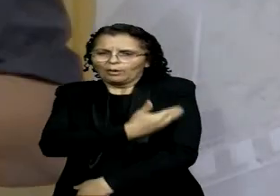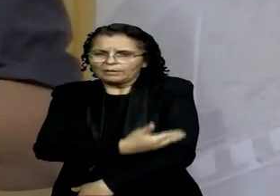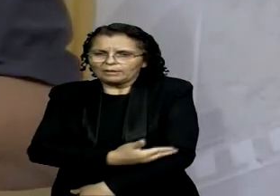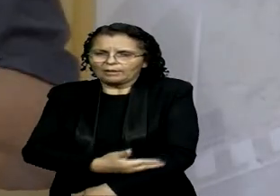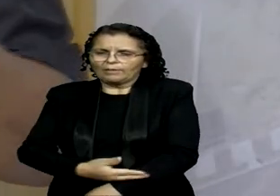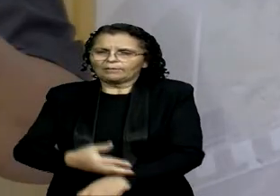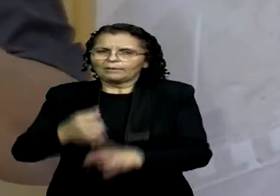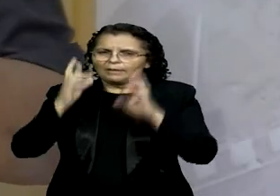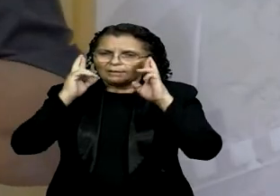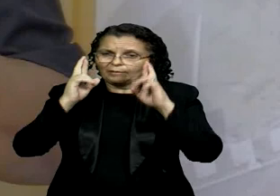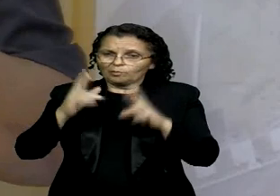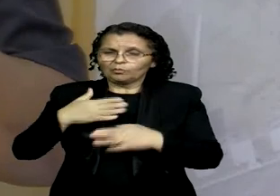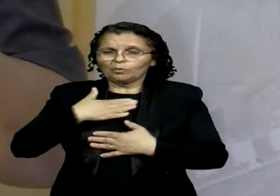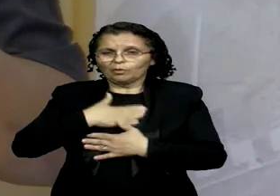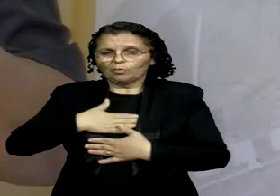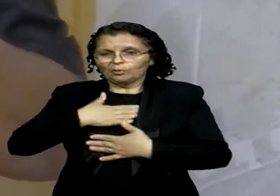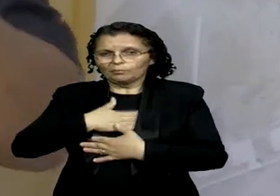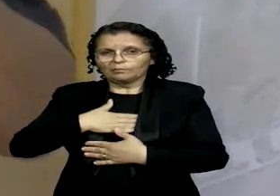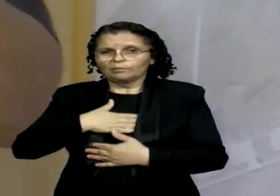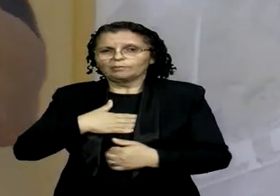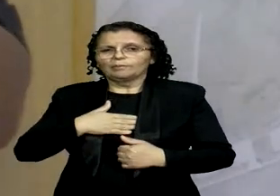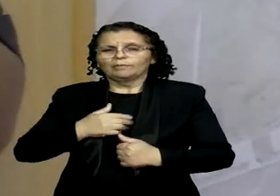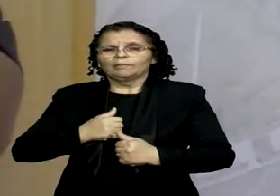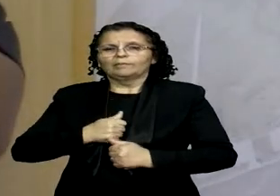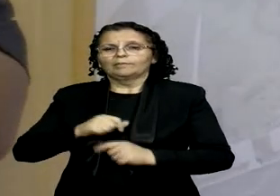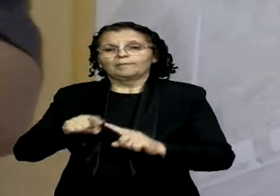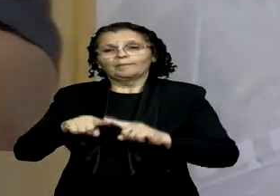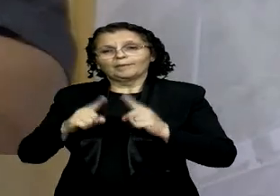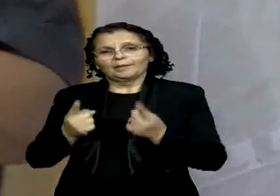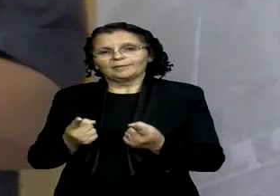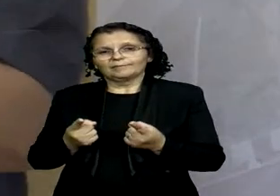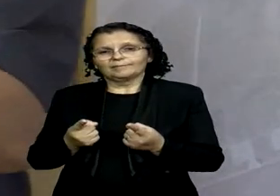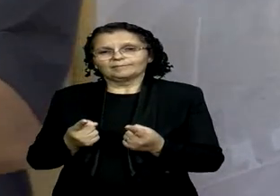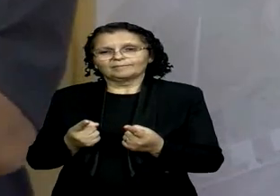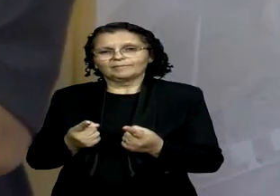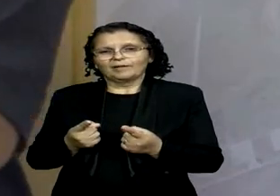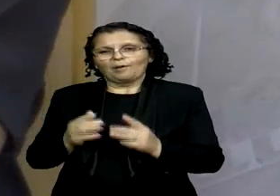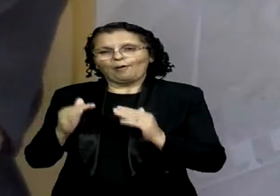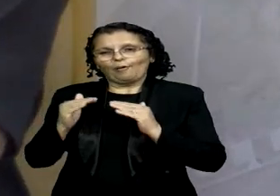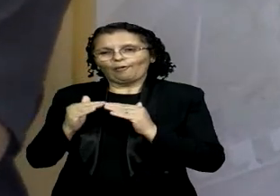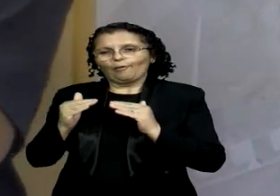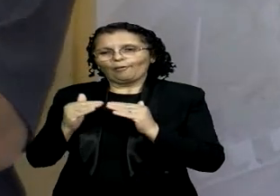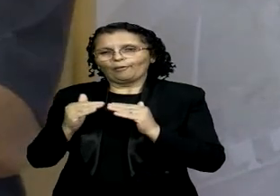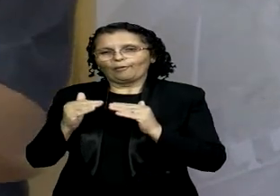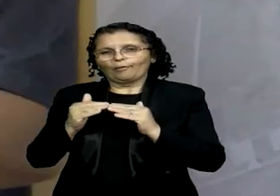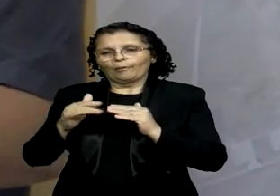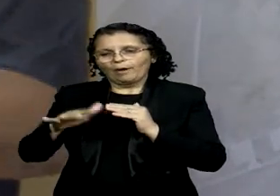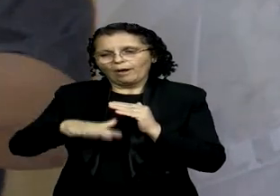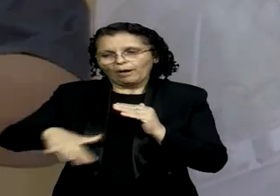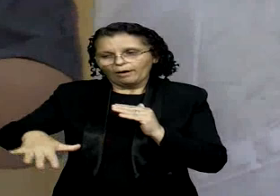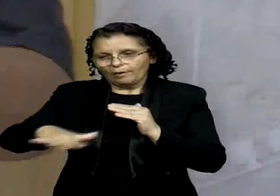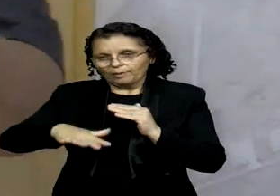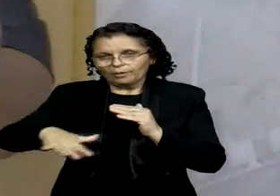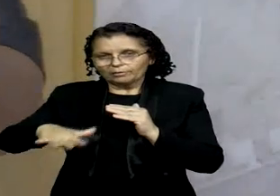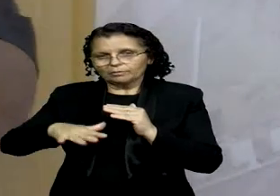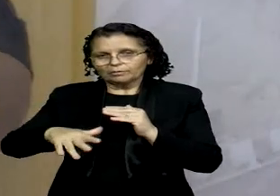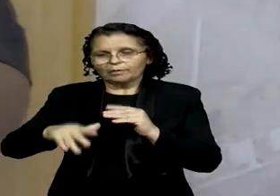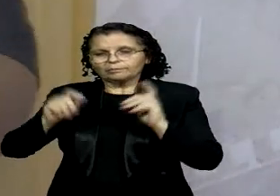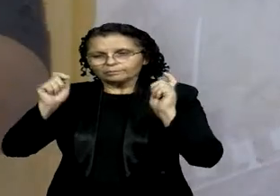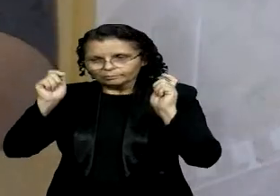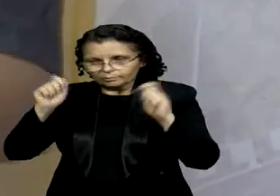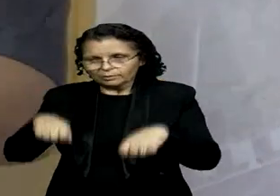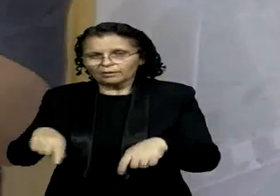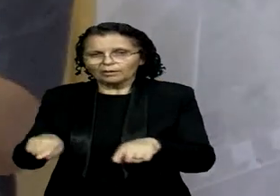pessoas legal que eu gosto muito, né? Mas eu não posso concordar dele usar uma área pública onde a gente